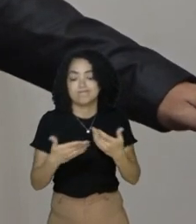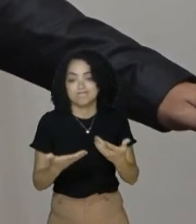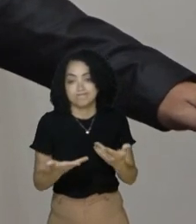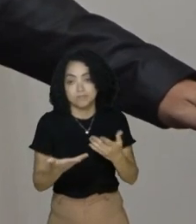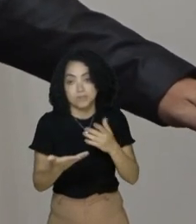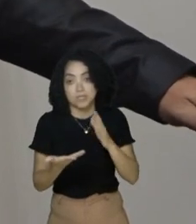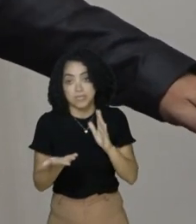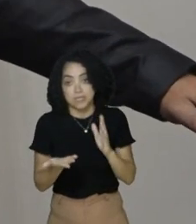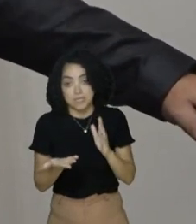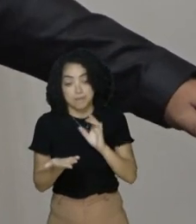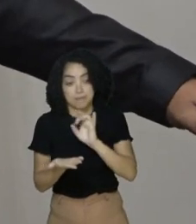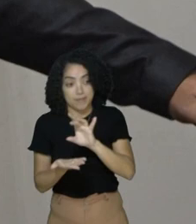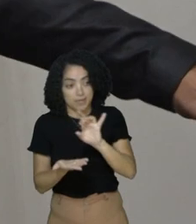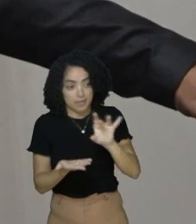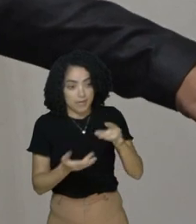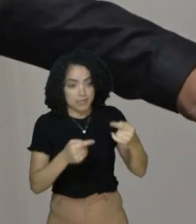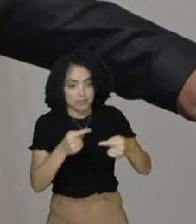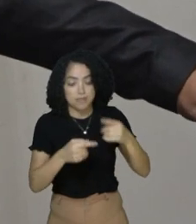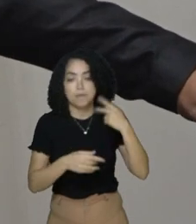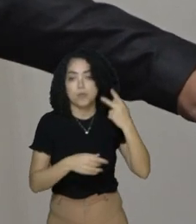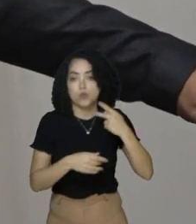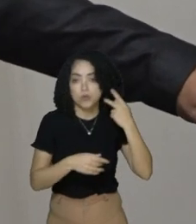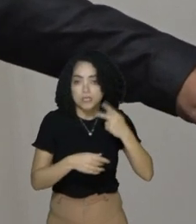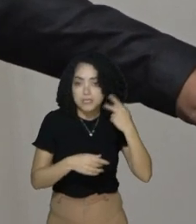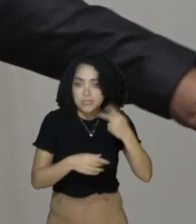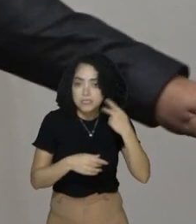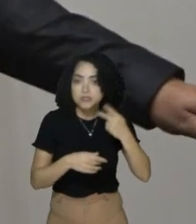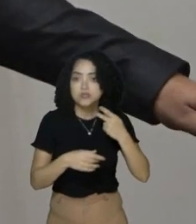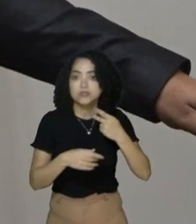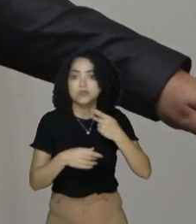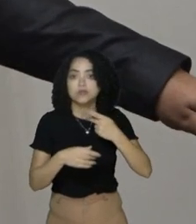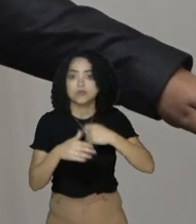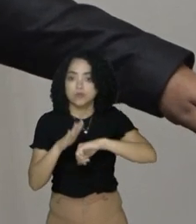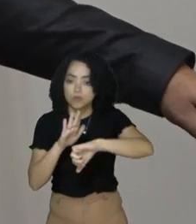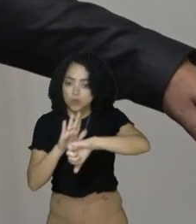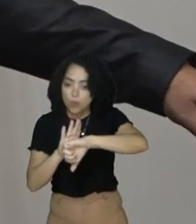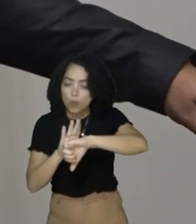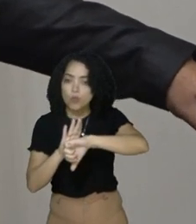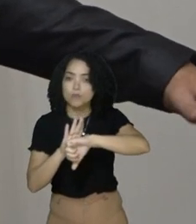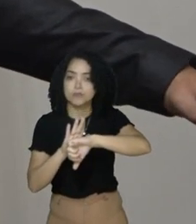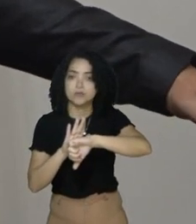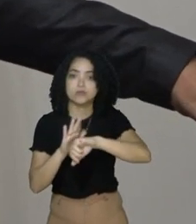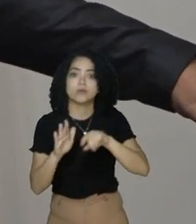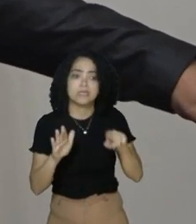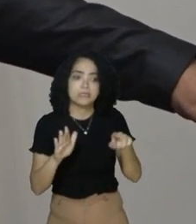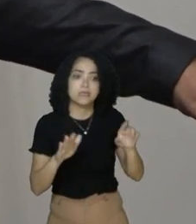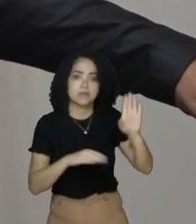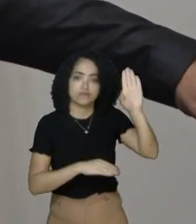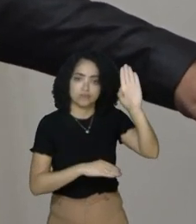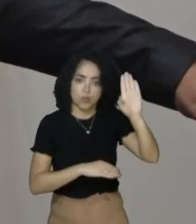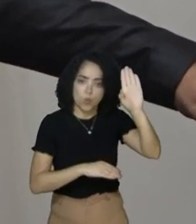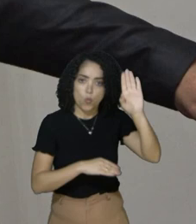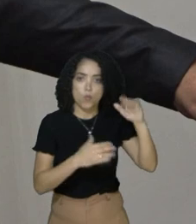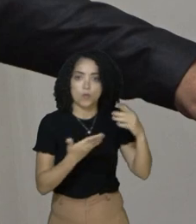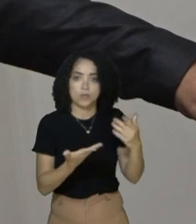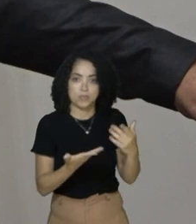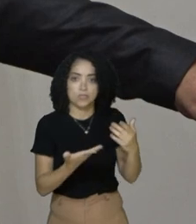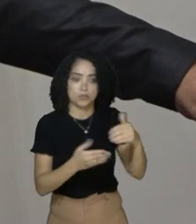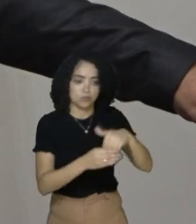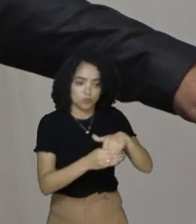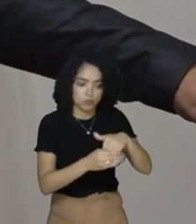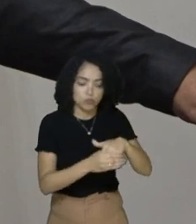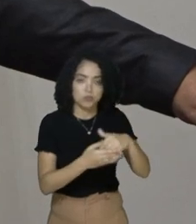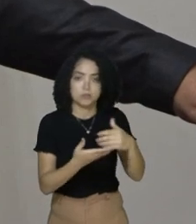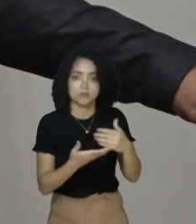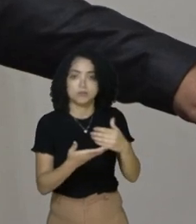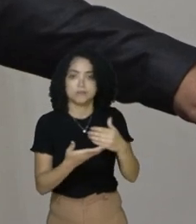Felizmente que para cada político desonesto e corrupto, tem um eleitor desonesto e corrupto que vota nele não com boa vontade, com boa intenção, mas